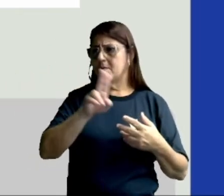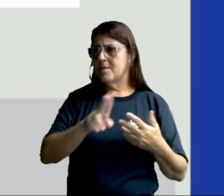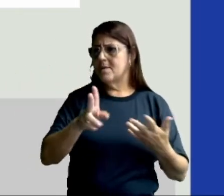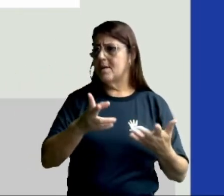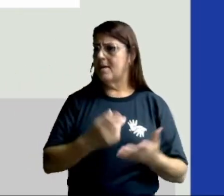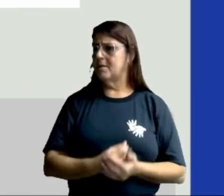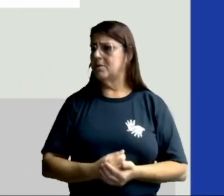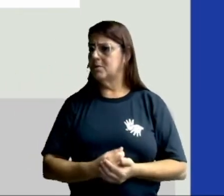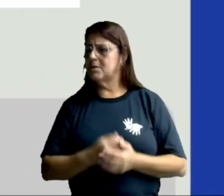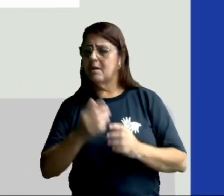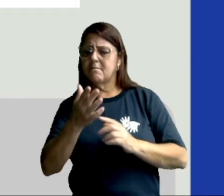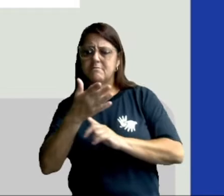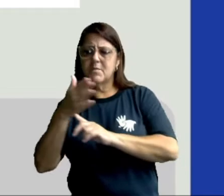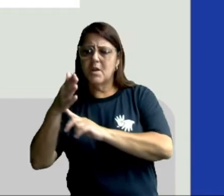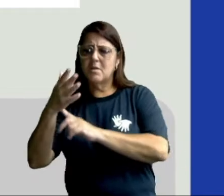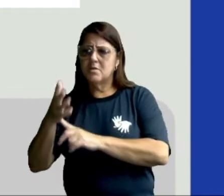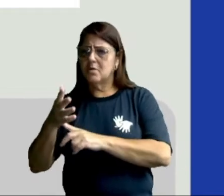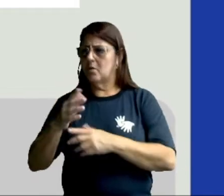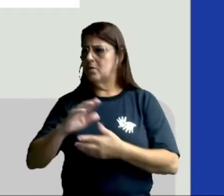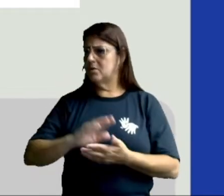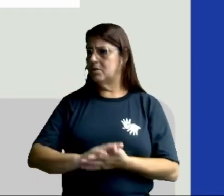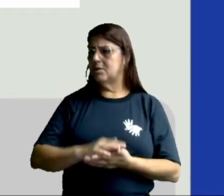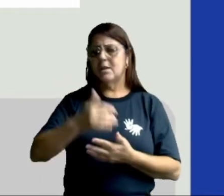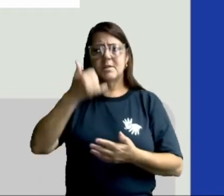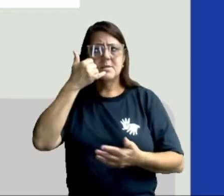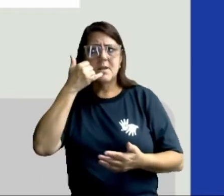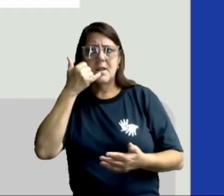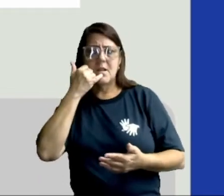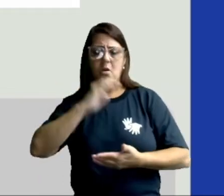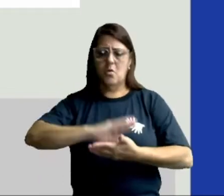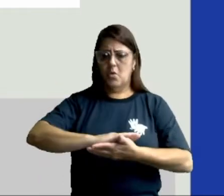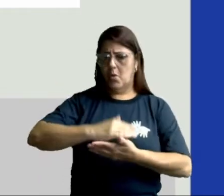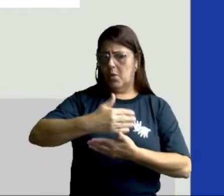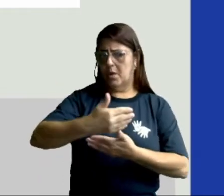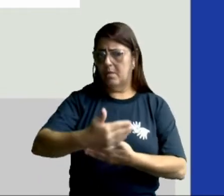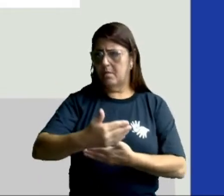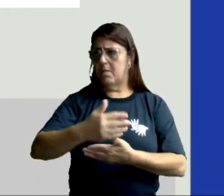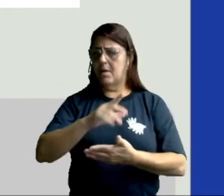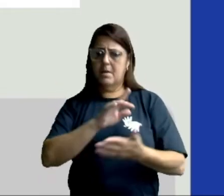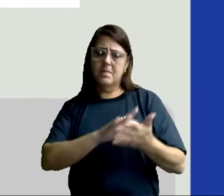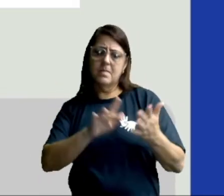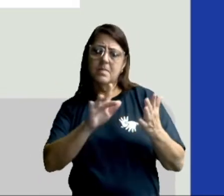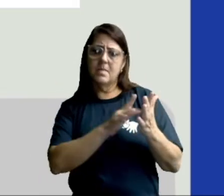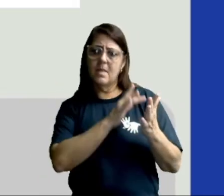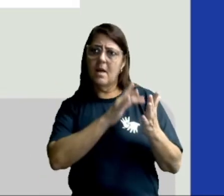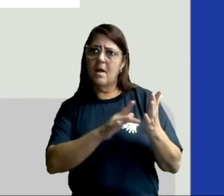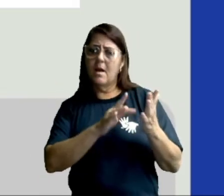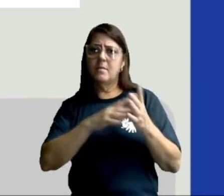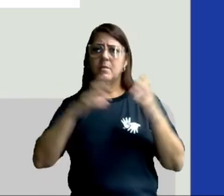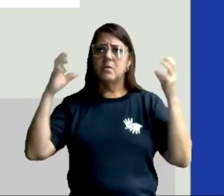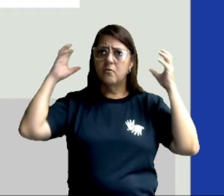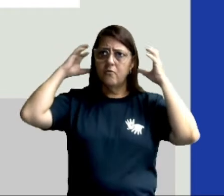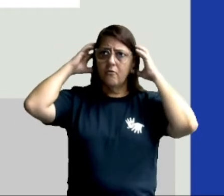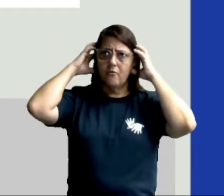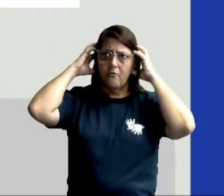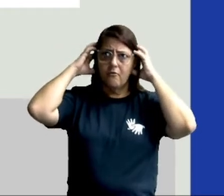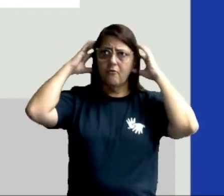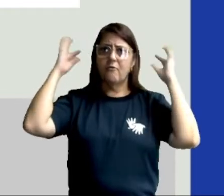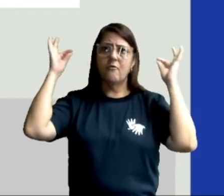né, digitais, smartphones, notebook, tablet, fones de